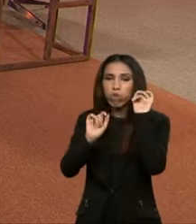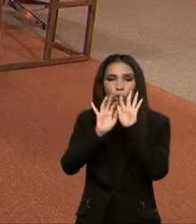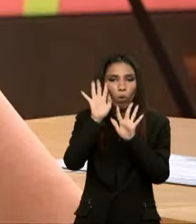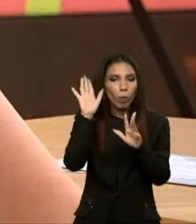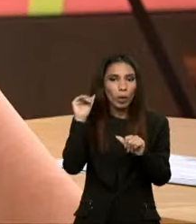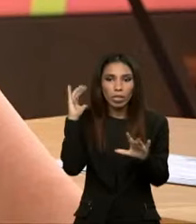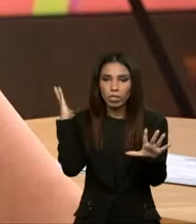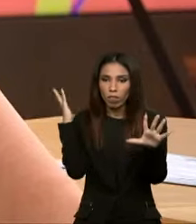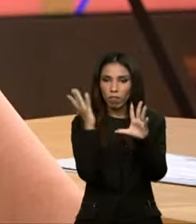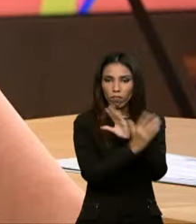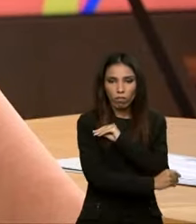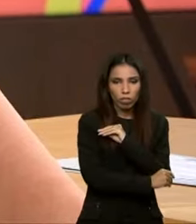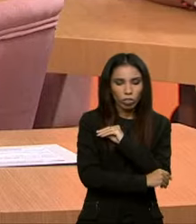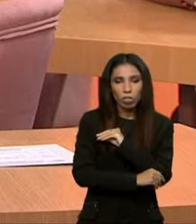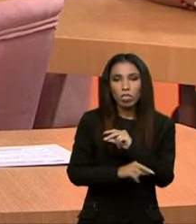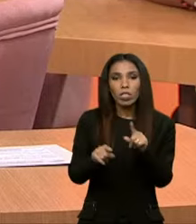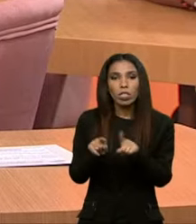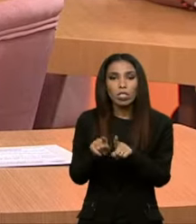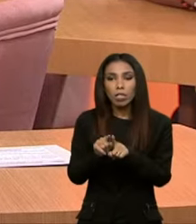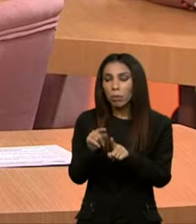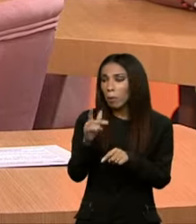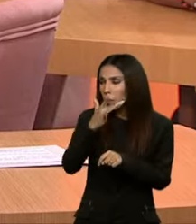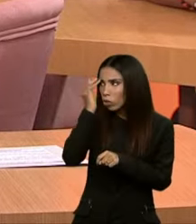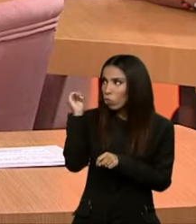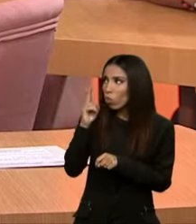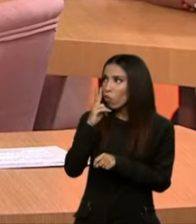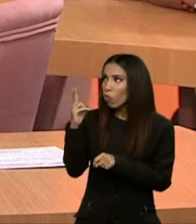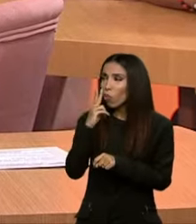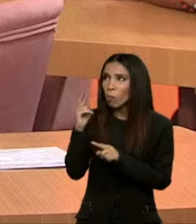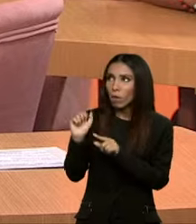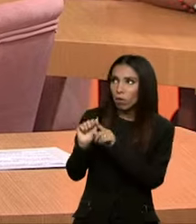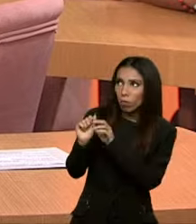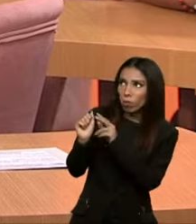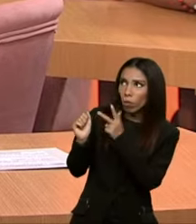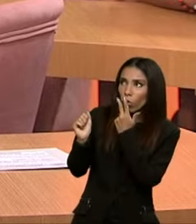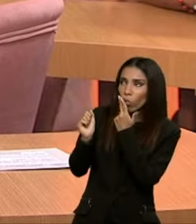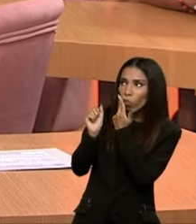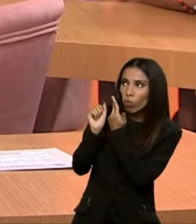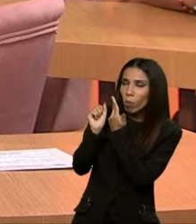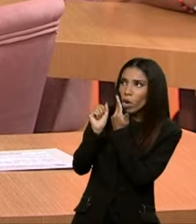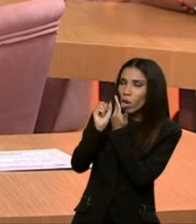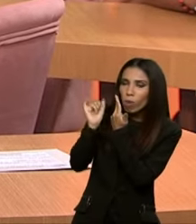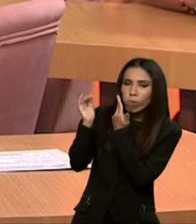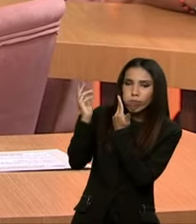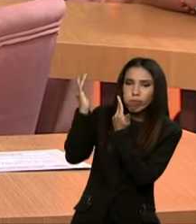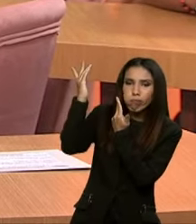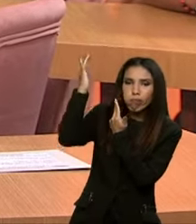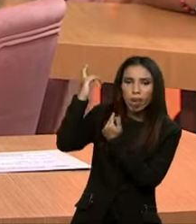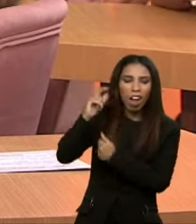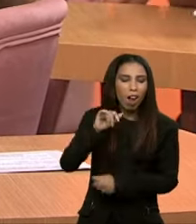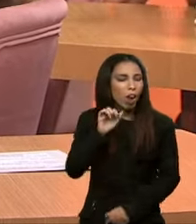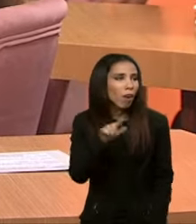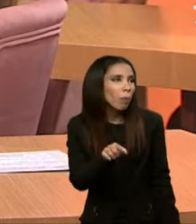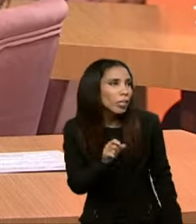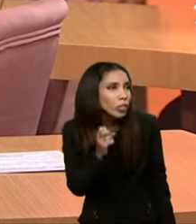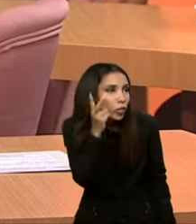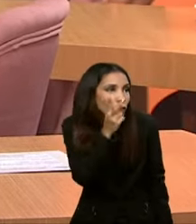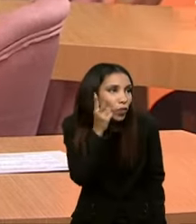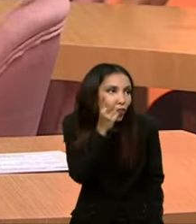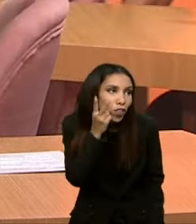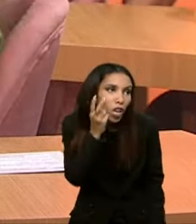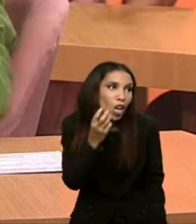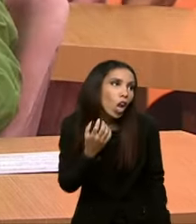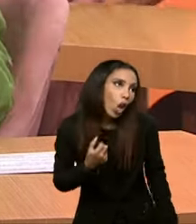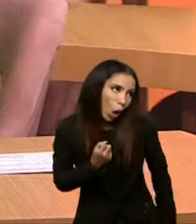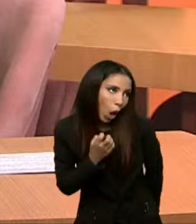ou fumaça dos outros, de cigarro dos outros, eu fujo muito. Porque senão... Não, com certeza. Mas o rosé... Mas o rosé... O rosé abre, né?